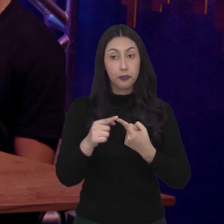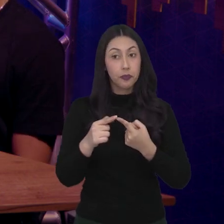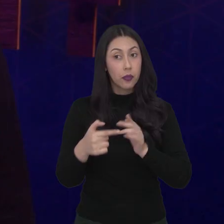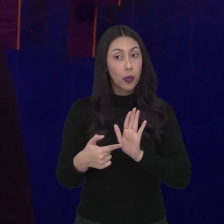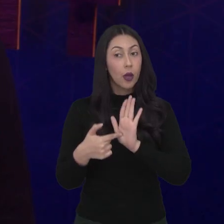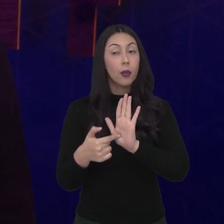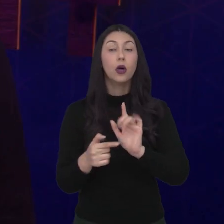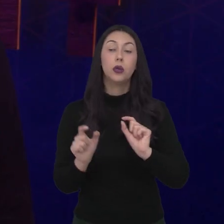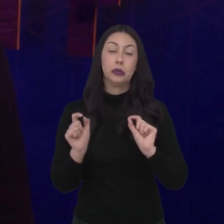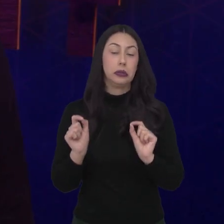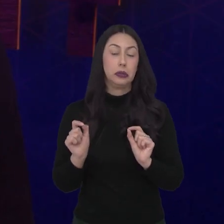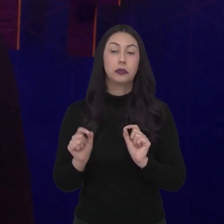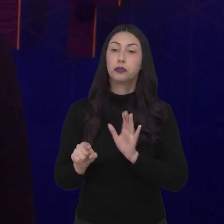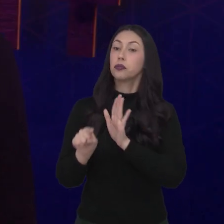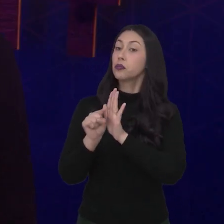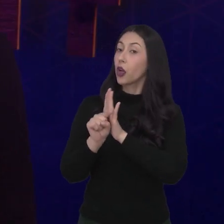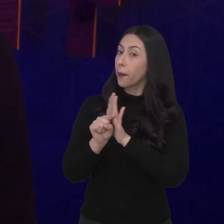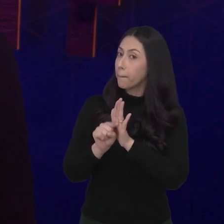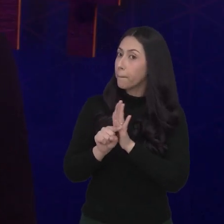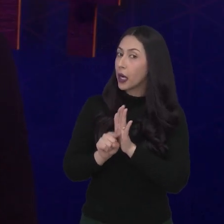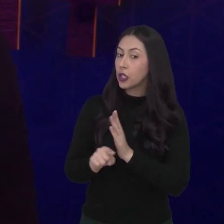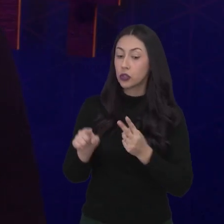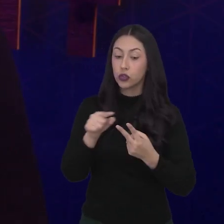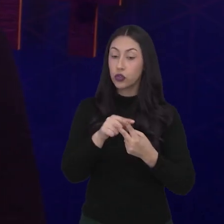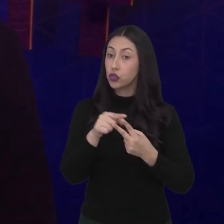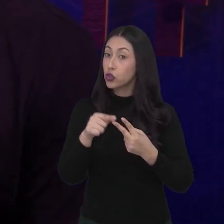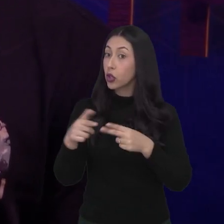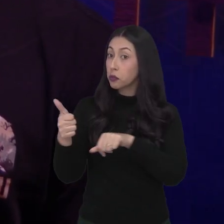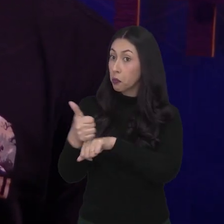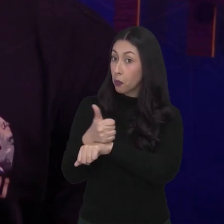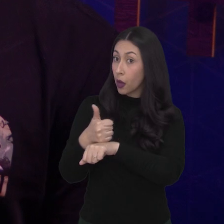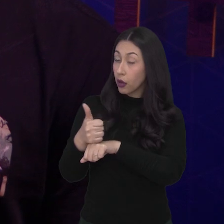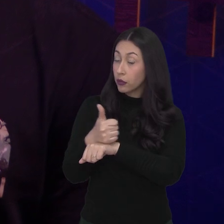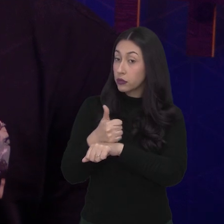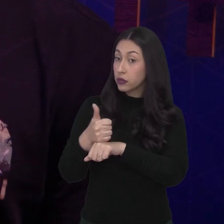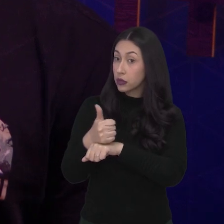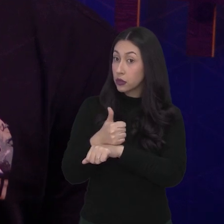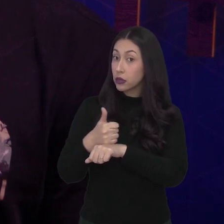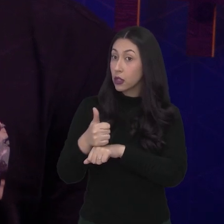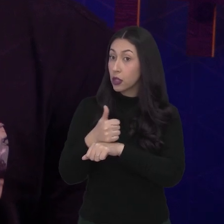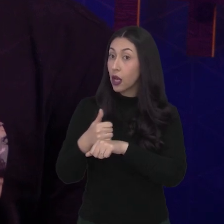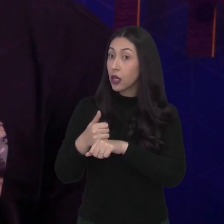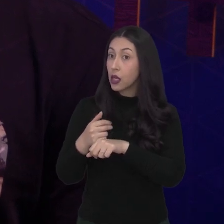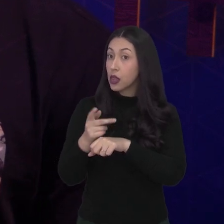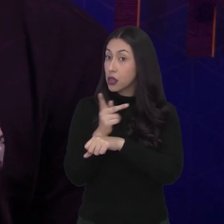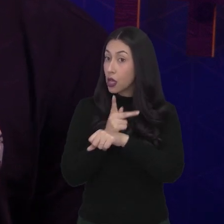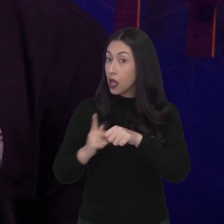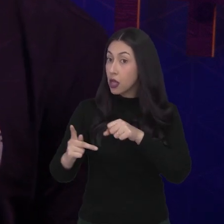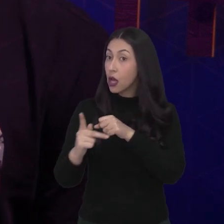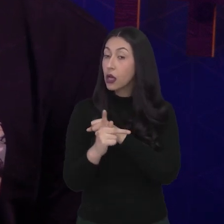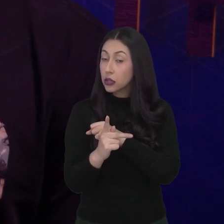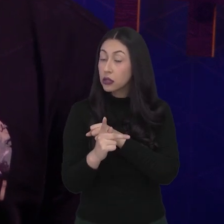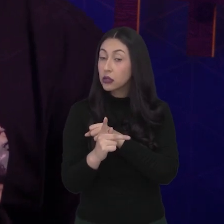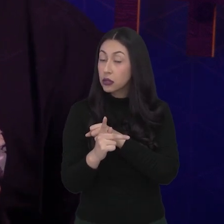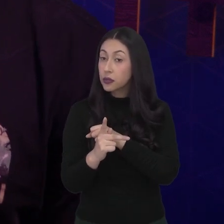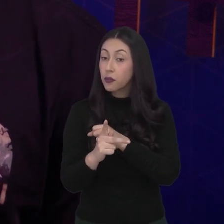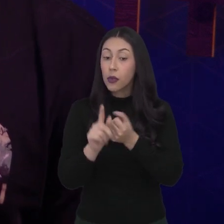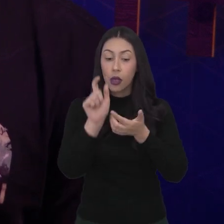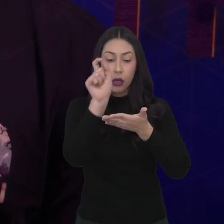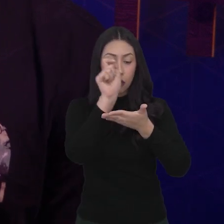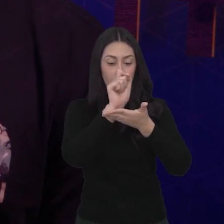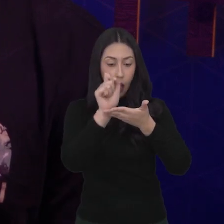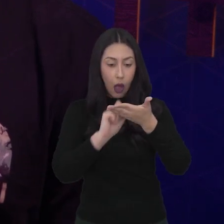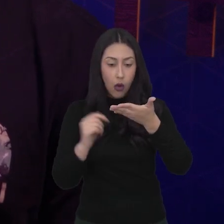agora, que é uma pesquisa de dois pesquisadores da NASA. Então,